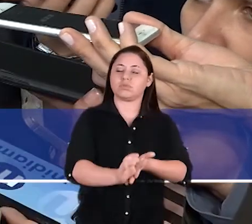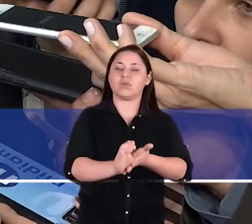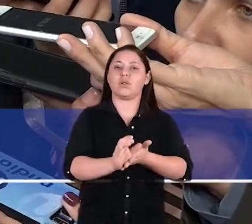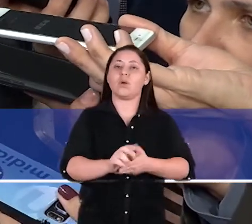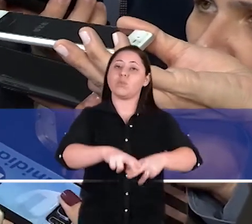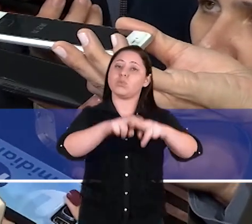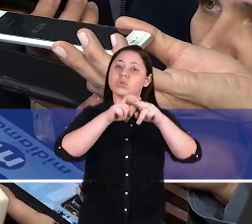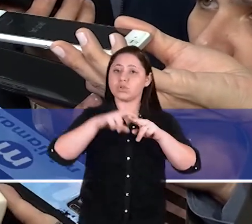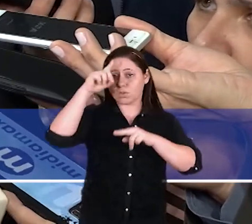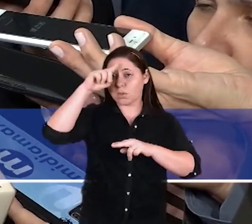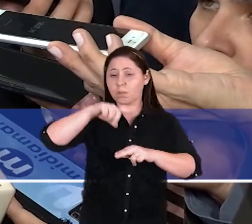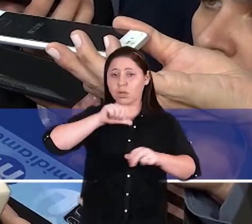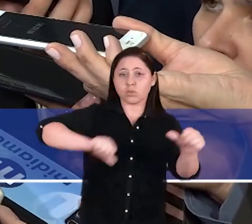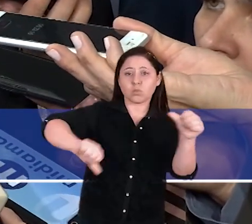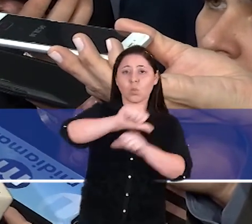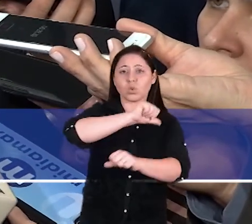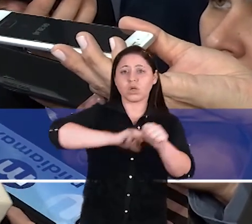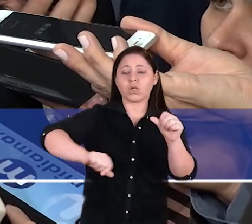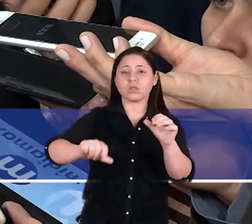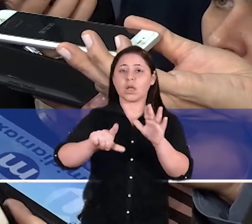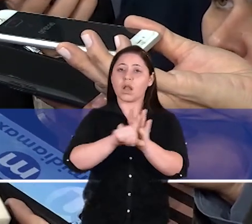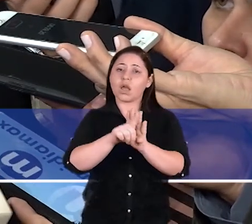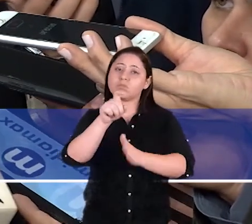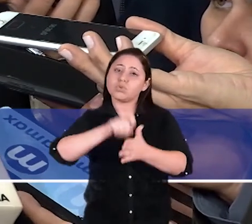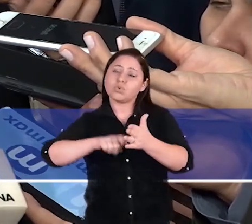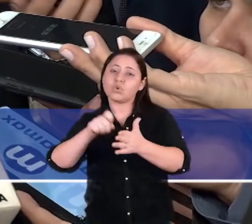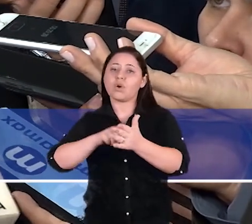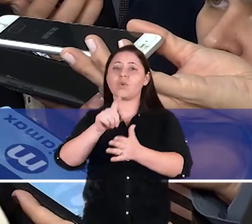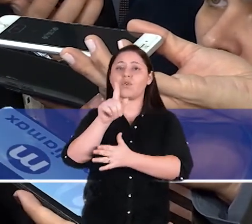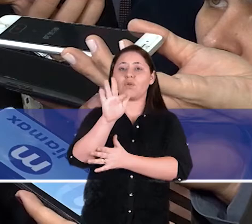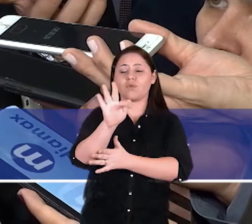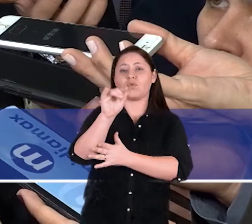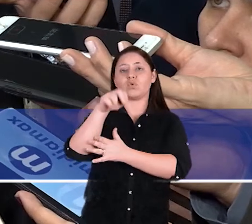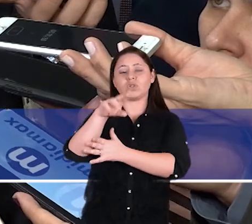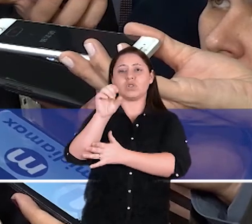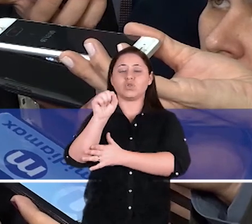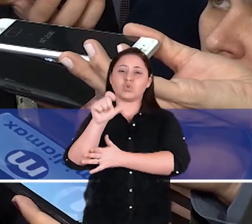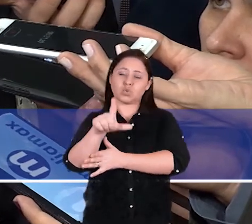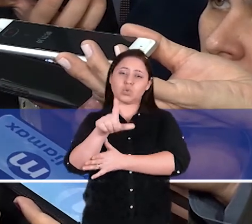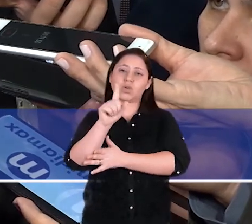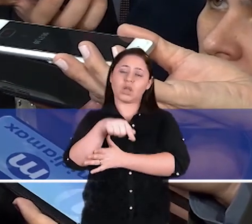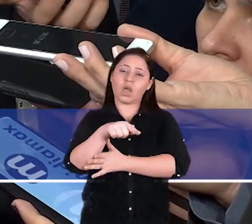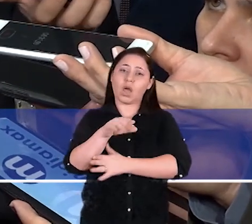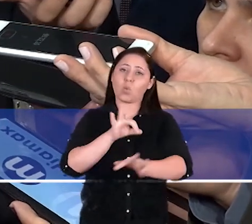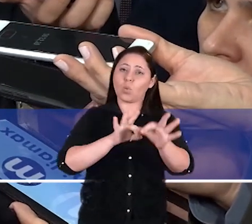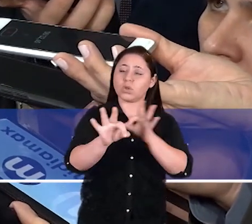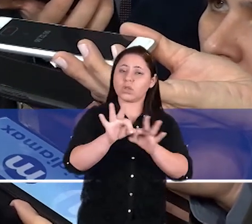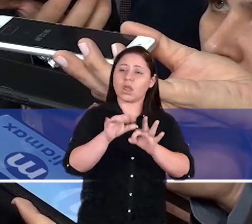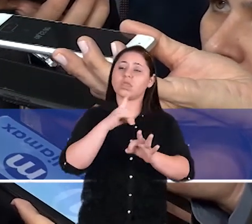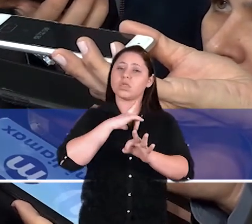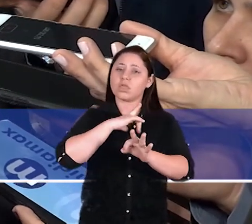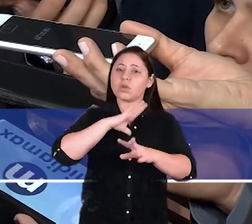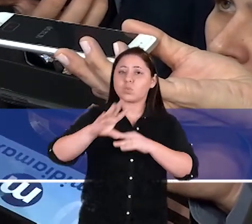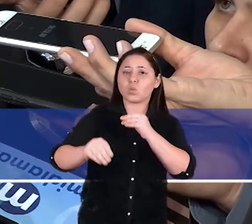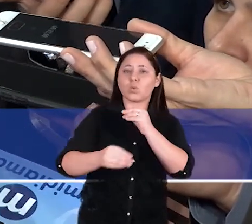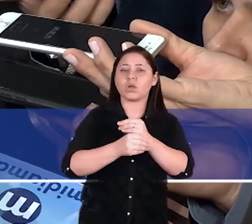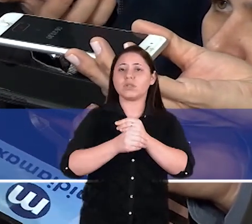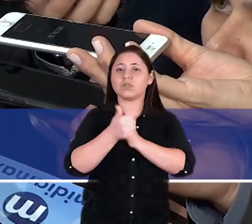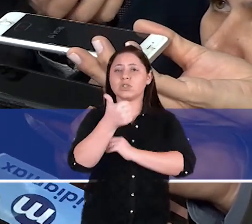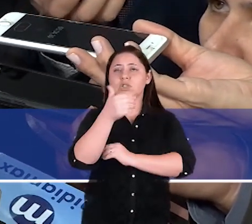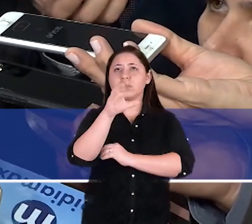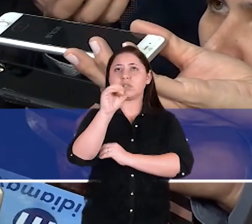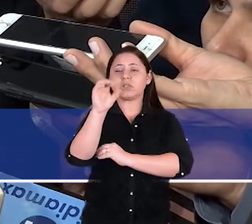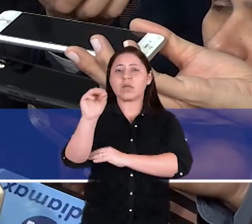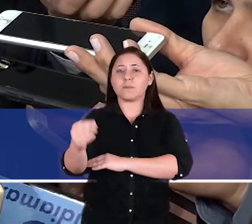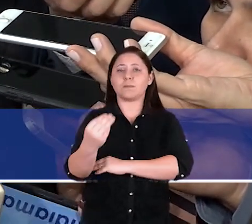Nós precisamos mais recursos. Então, nós estamos mandando essas alterações de algumas alíquotas do Fundersul, que na nossa projeção